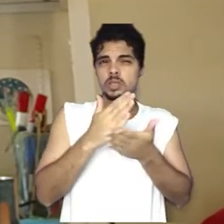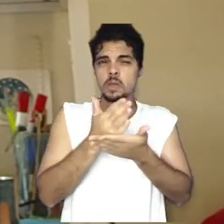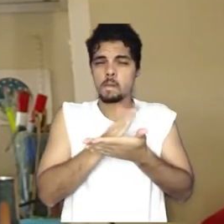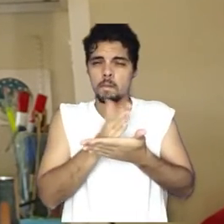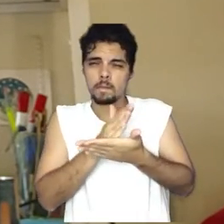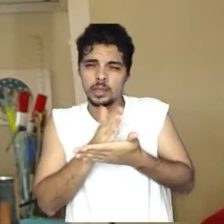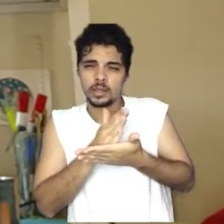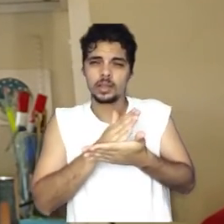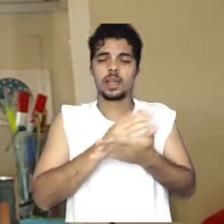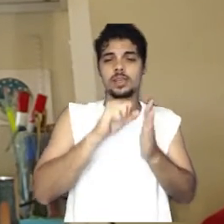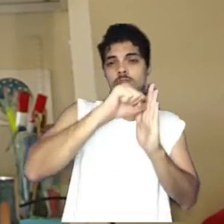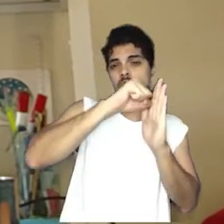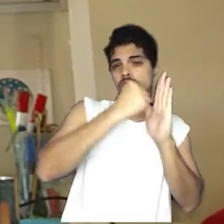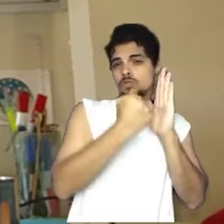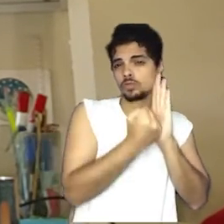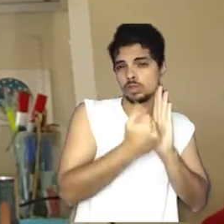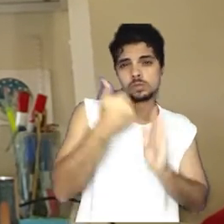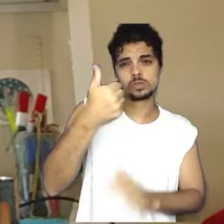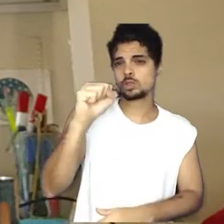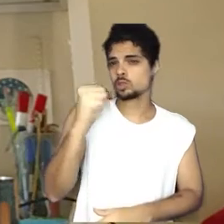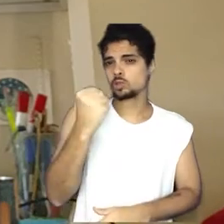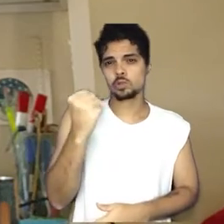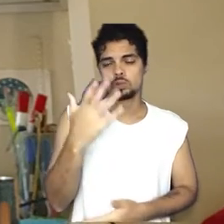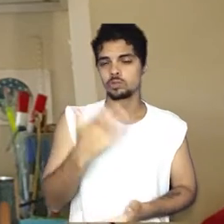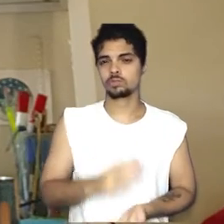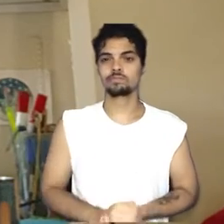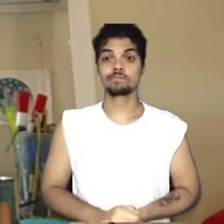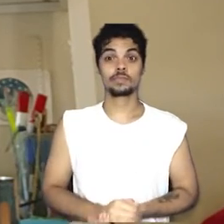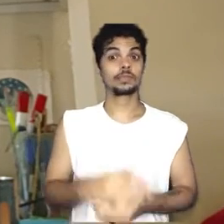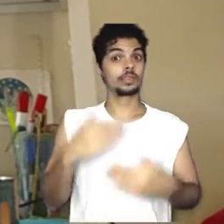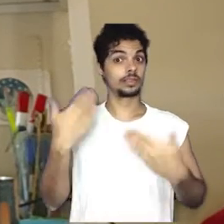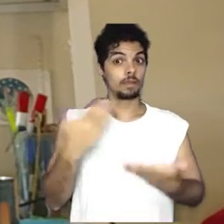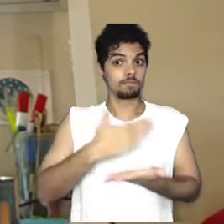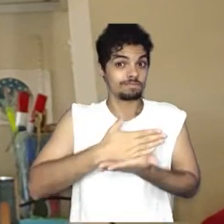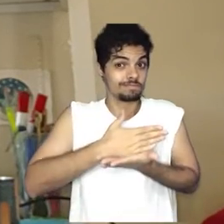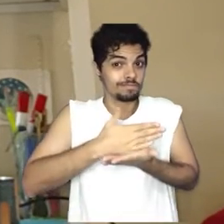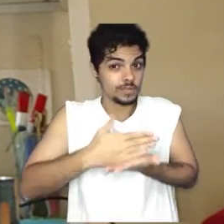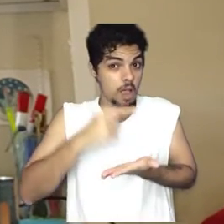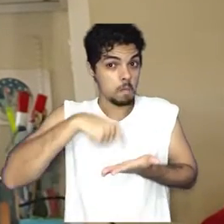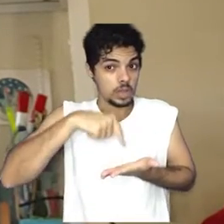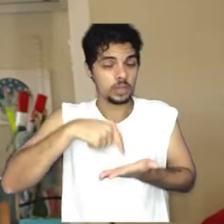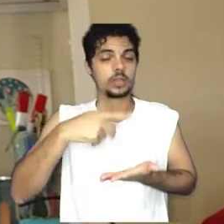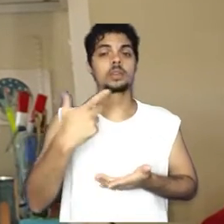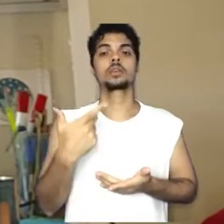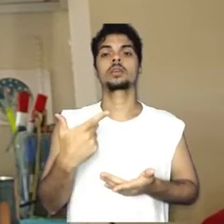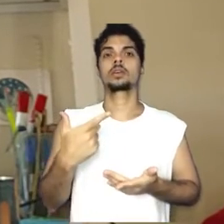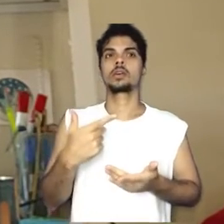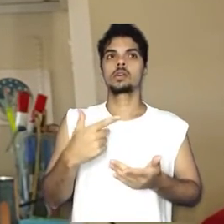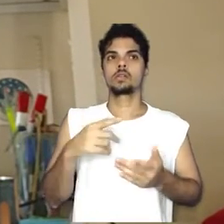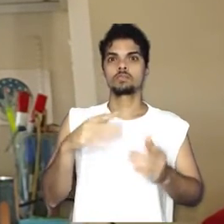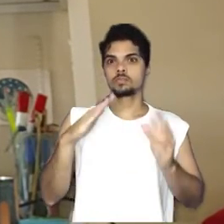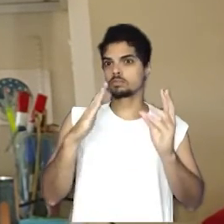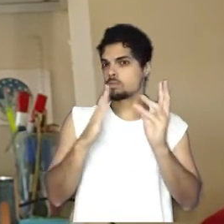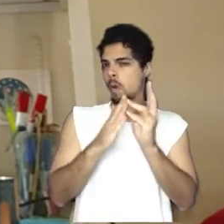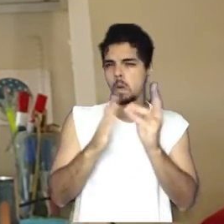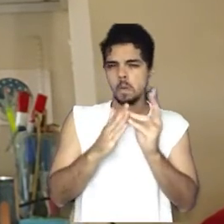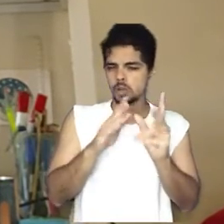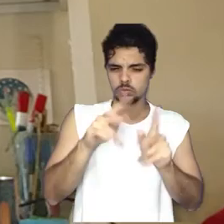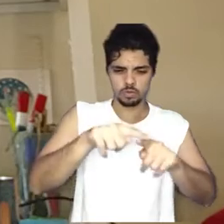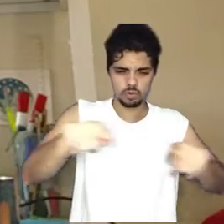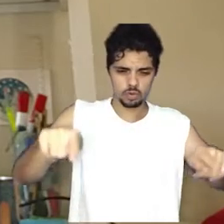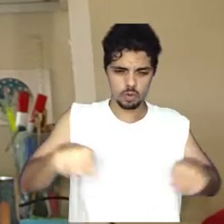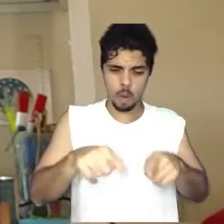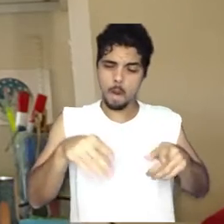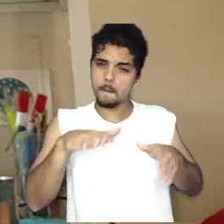século XVIII. Então, a partir daí, alguns aldeamentos indígenas foram transformados em vilas com